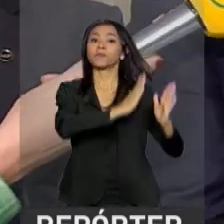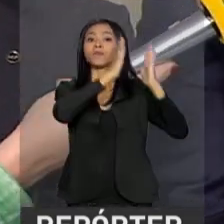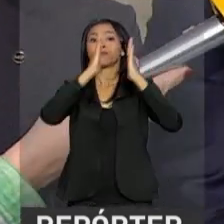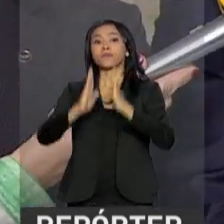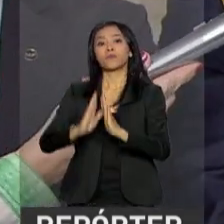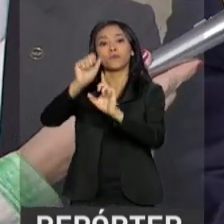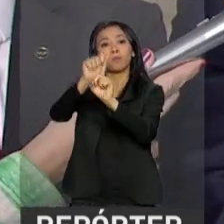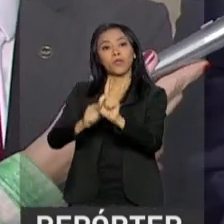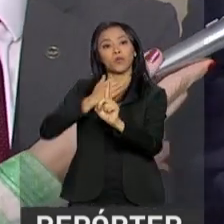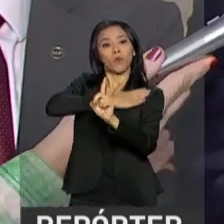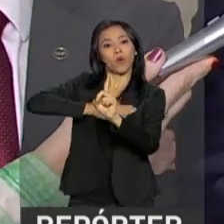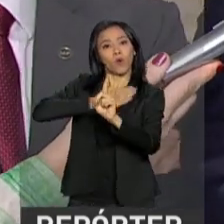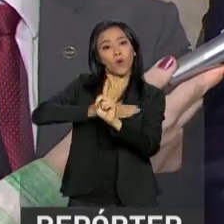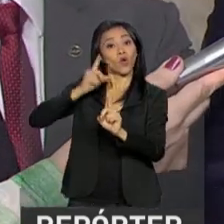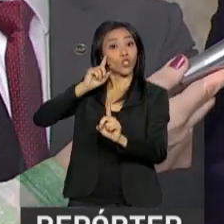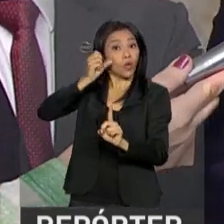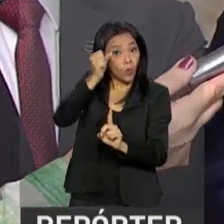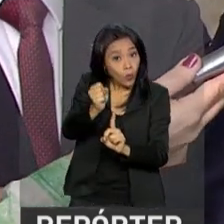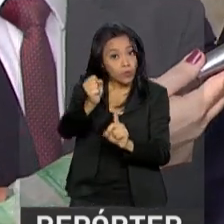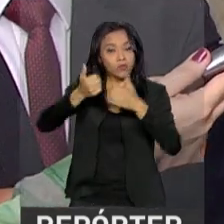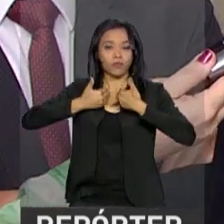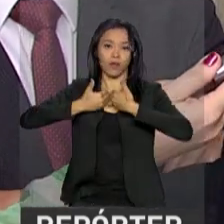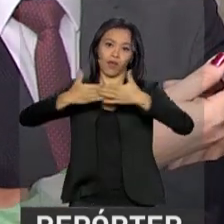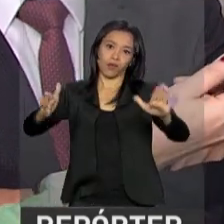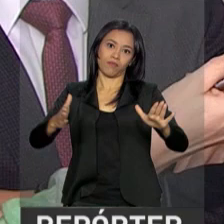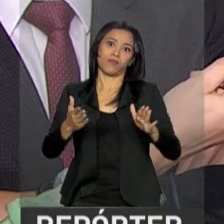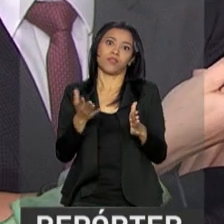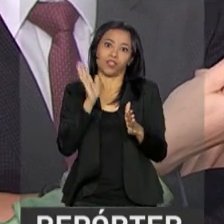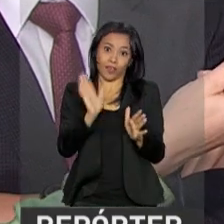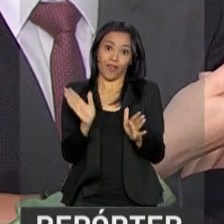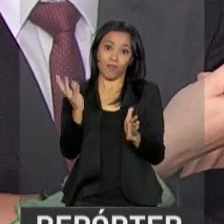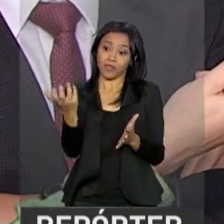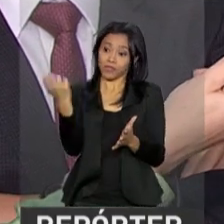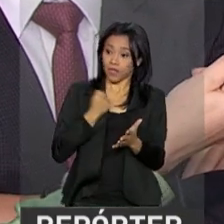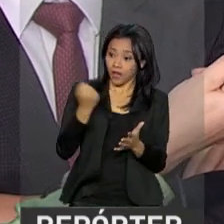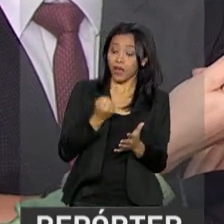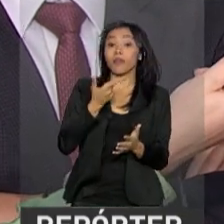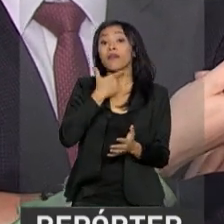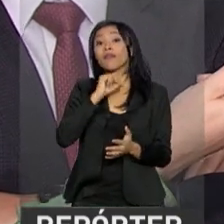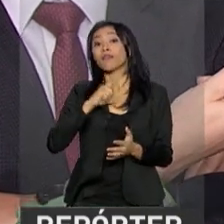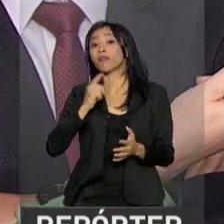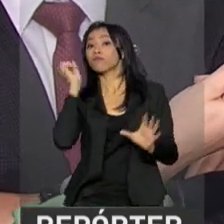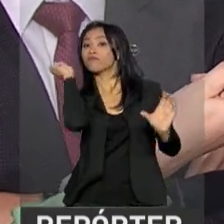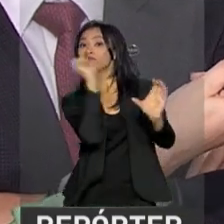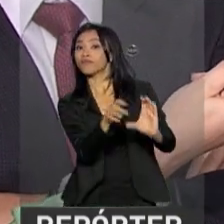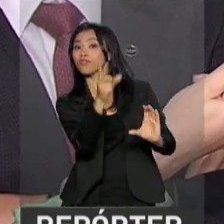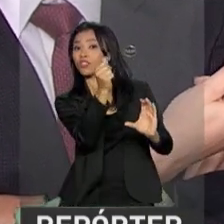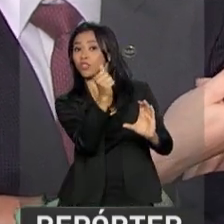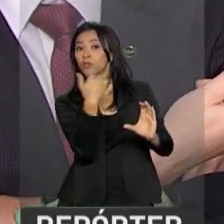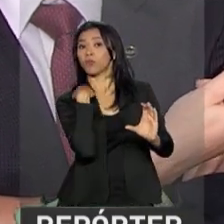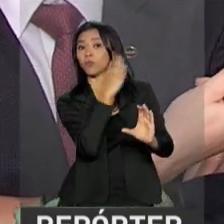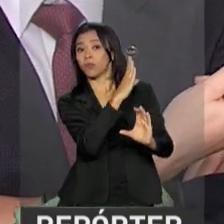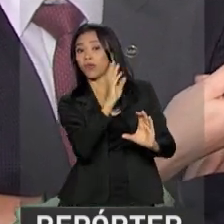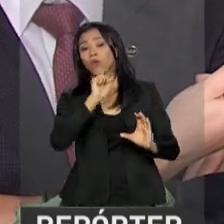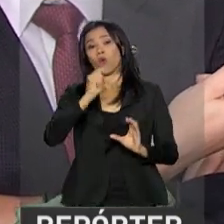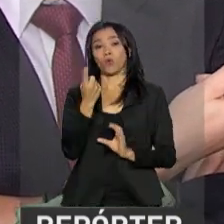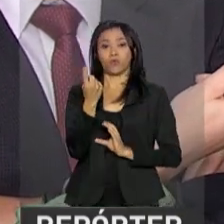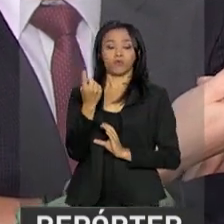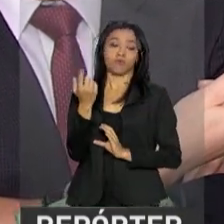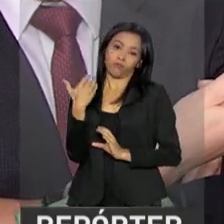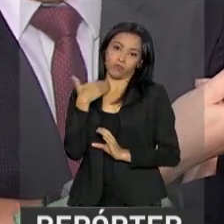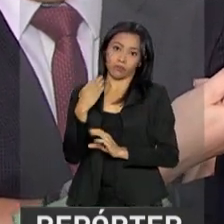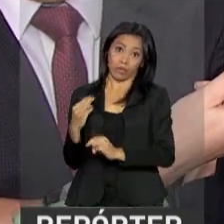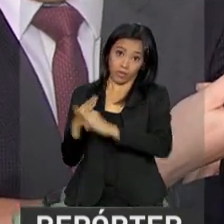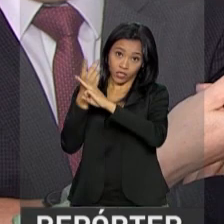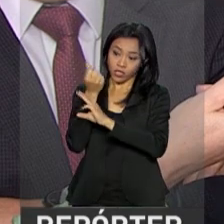agosto a gente faz o crédito em conta-corrente daqueles que o ventura tenham conta no banco do brasil e na caixa econômica ea partir do